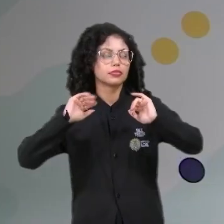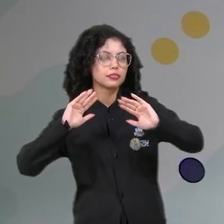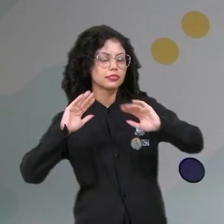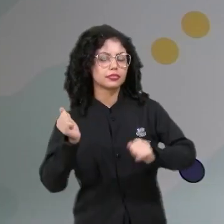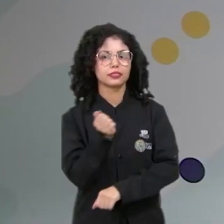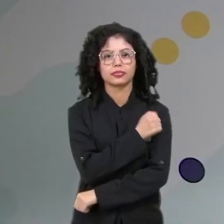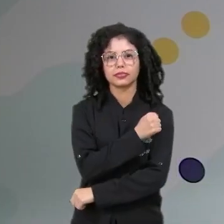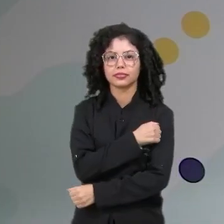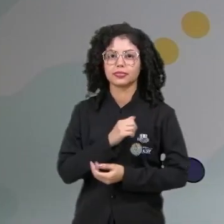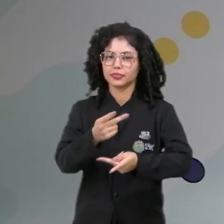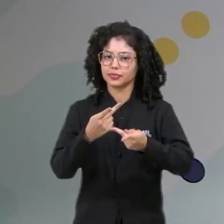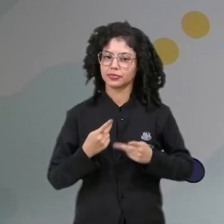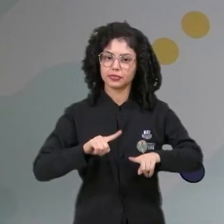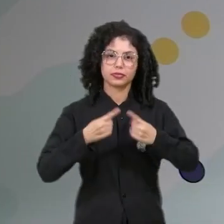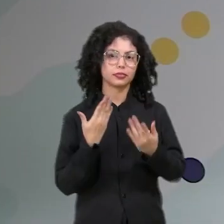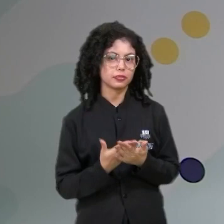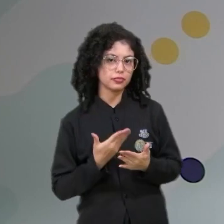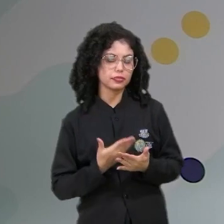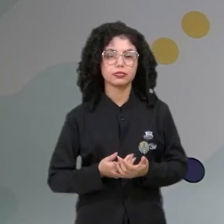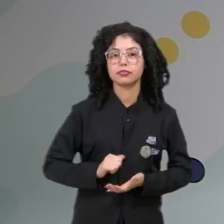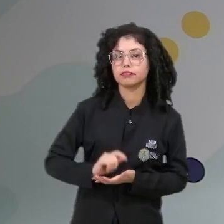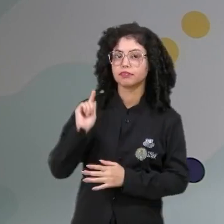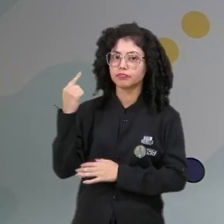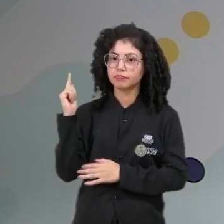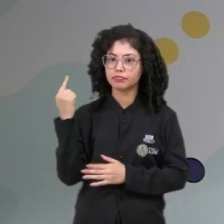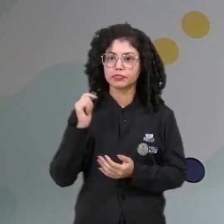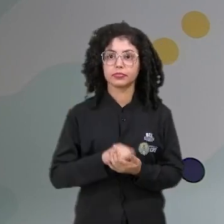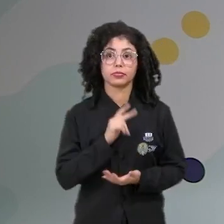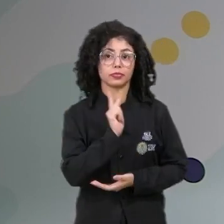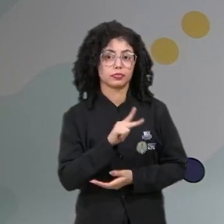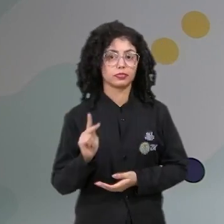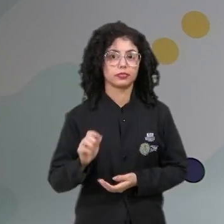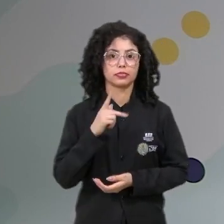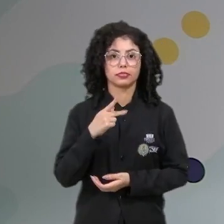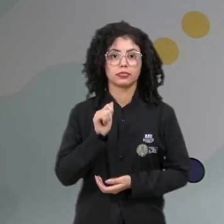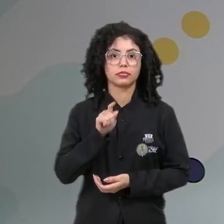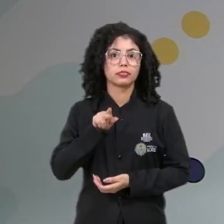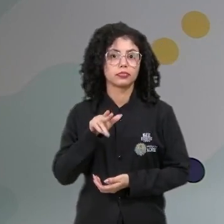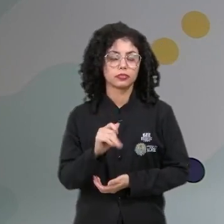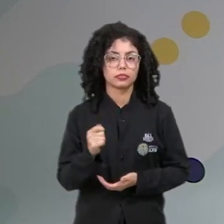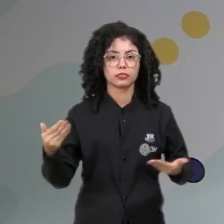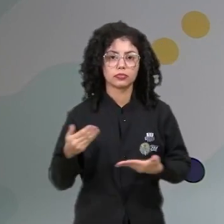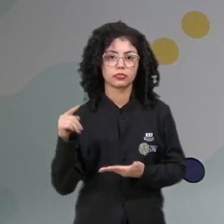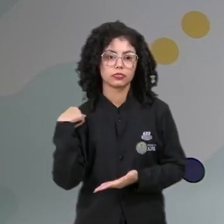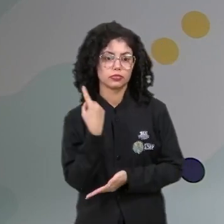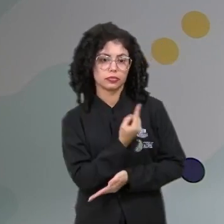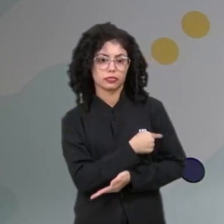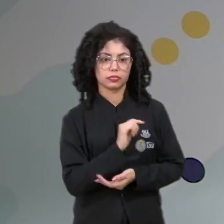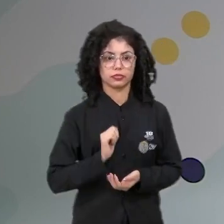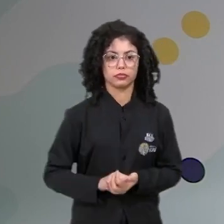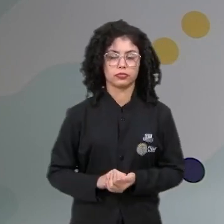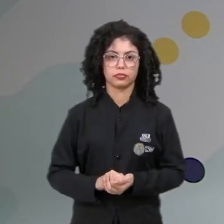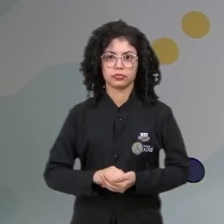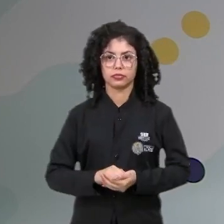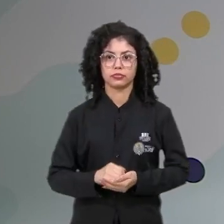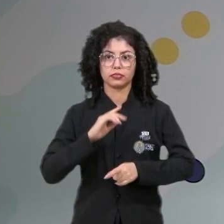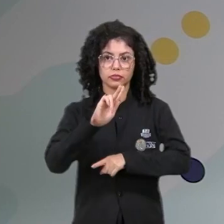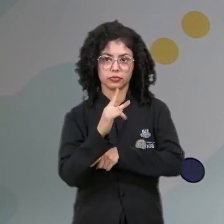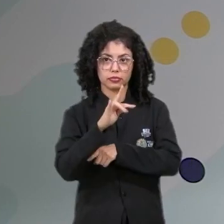Olá, estudante, seja bem-vindo a mais uma aula de Geografia. Eu sou a professora Paula e o assunto de hoje é